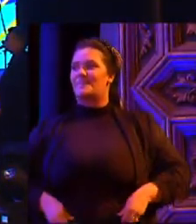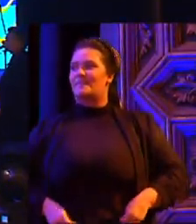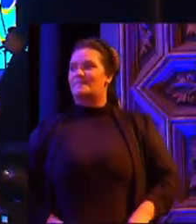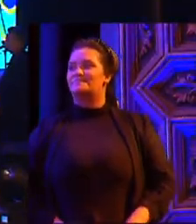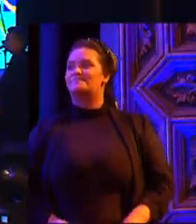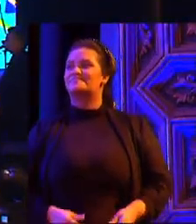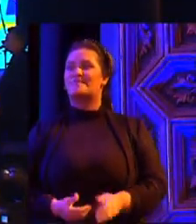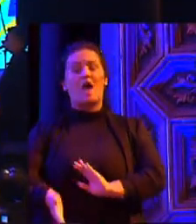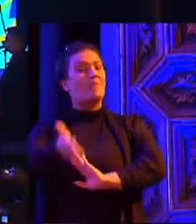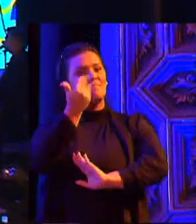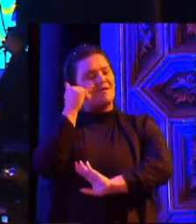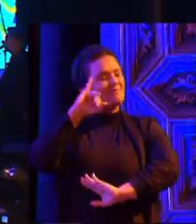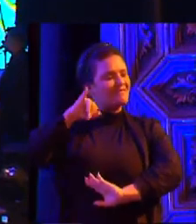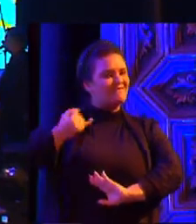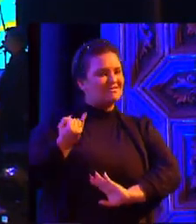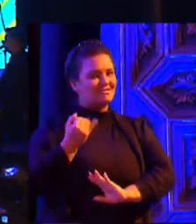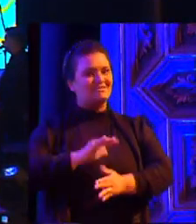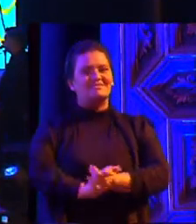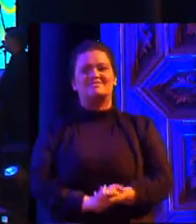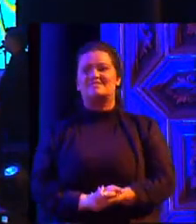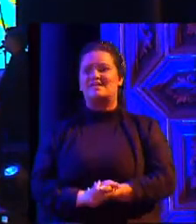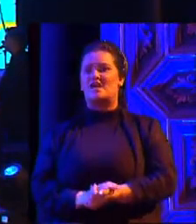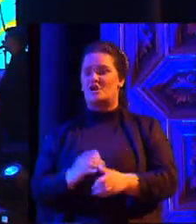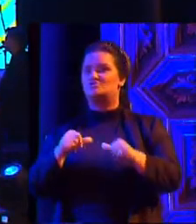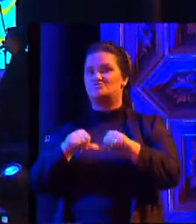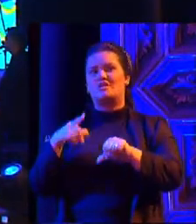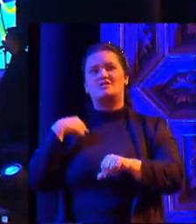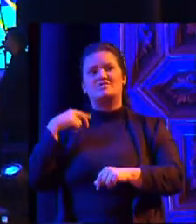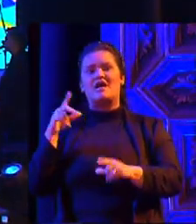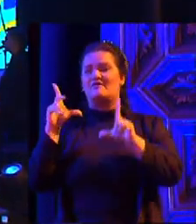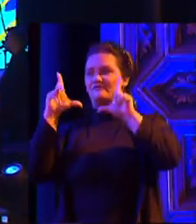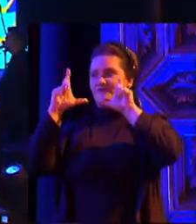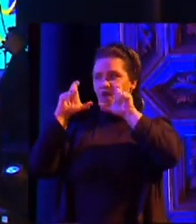Então, bora aproveitar, jantar aqui para tirar essa foto.